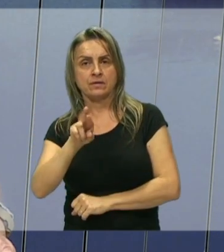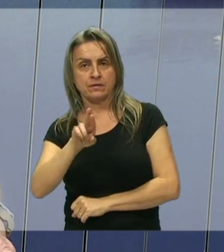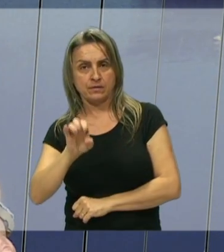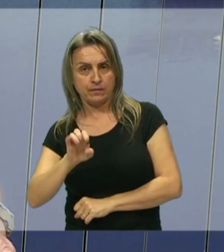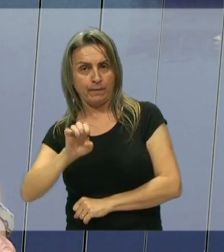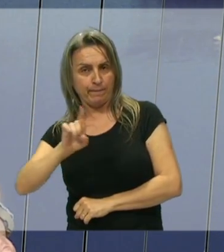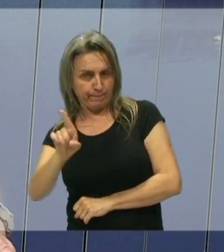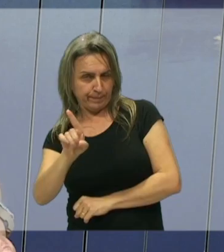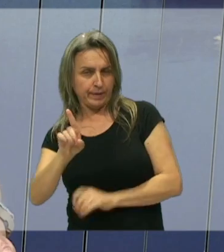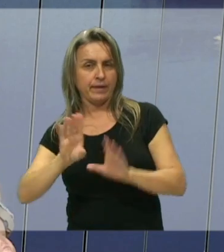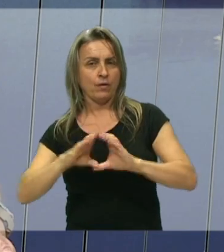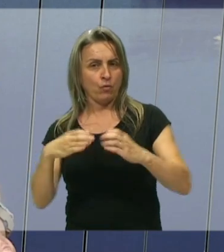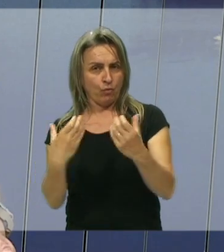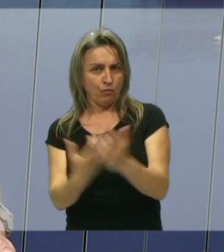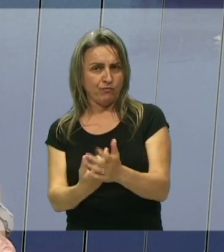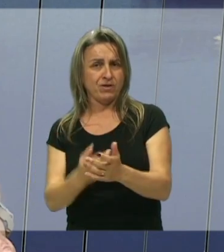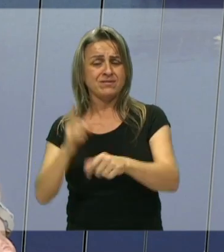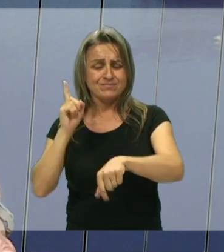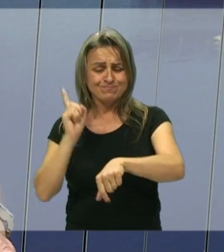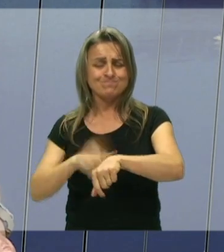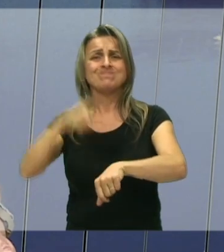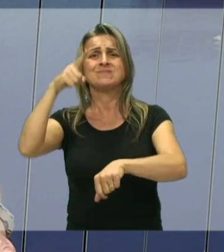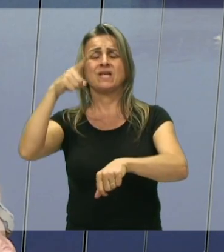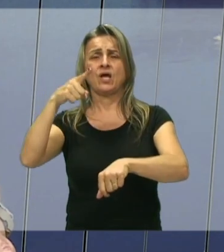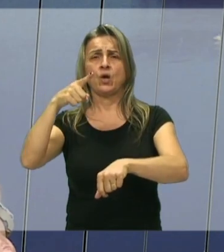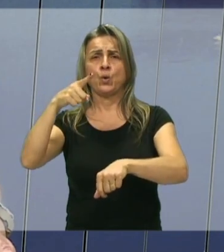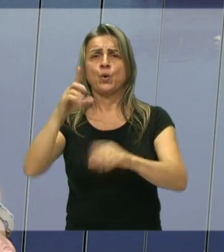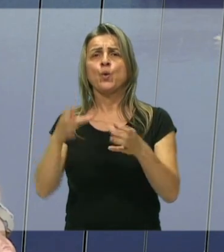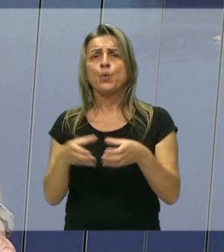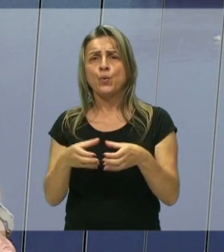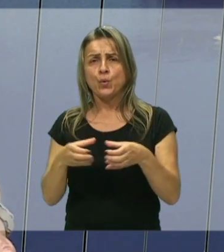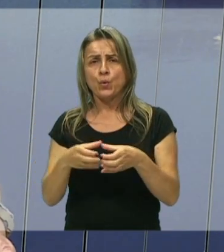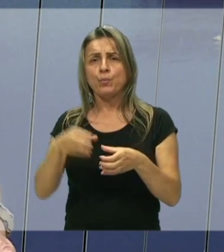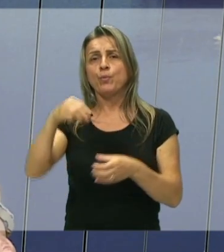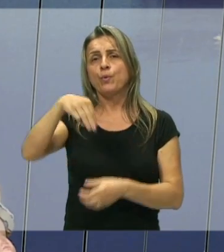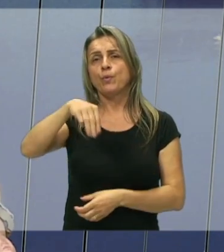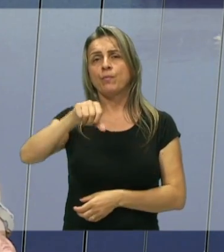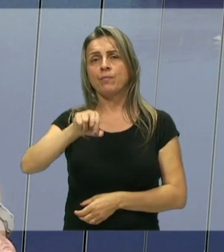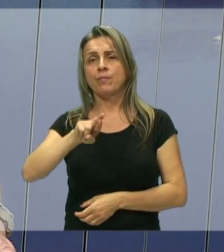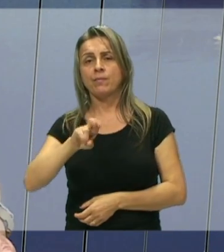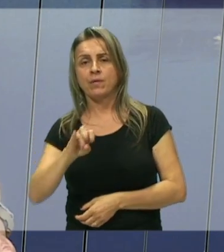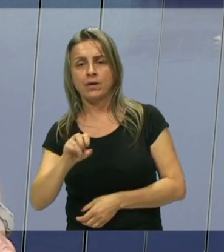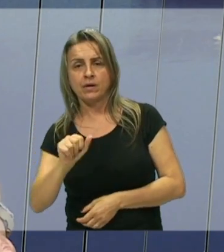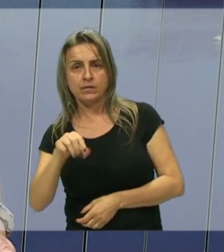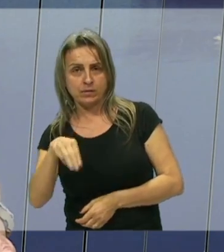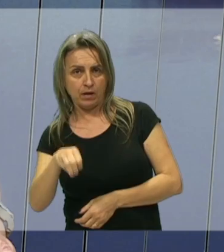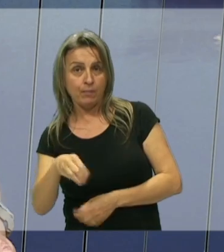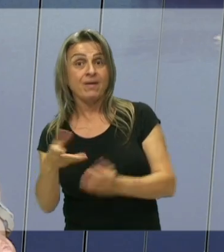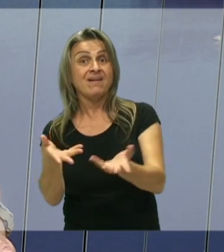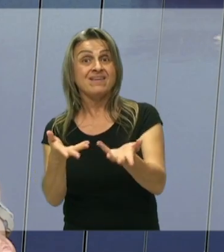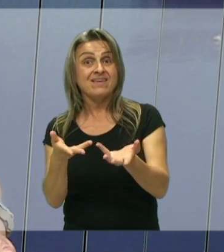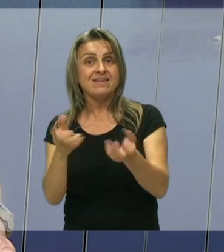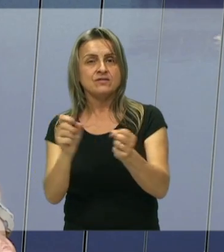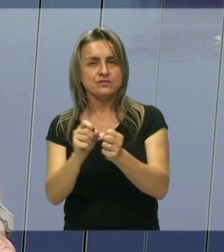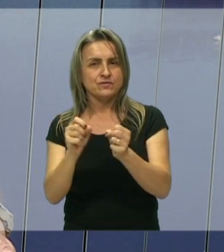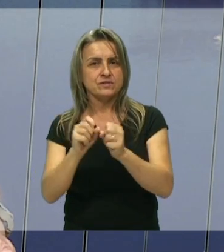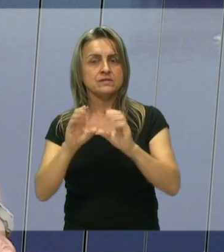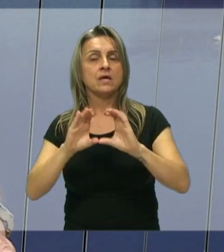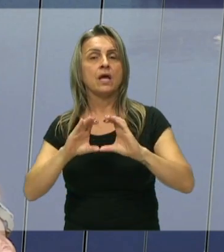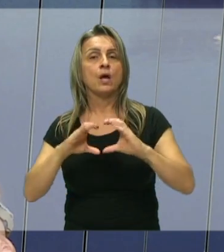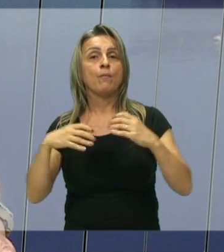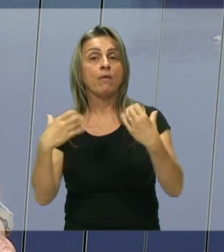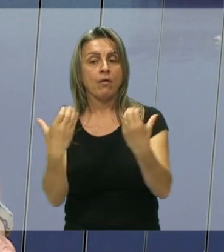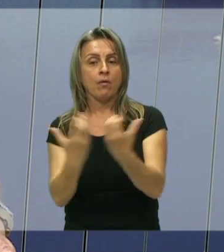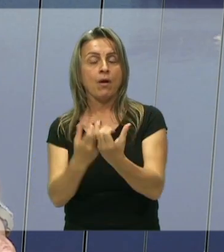bem de última hora, o Grupo Mariama quis fazer uma conferência para mulheres negras.